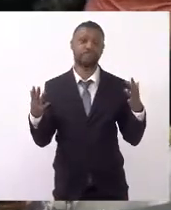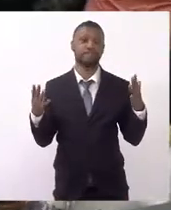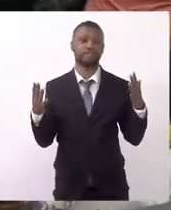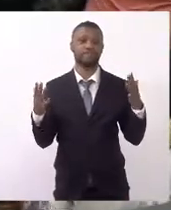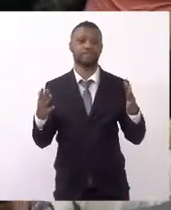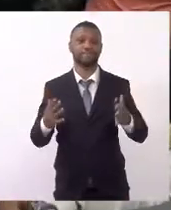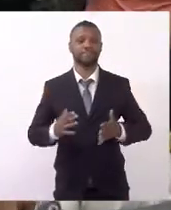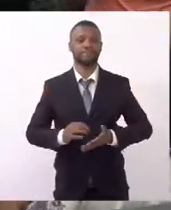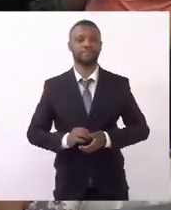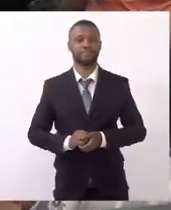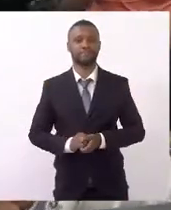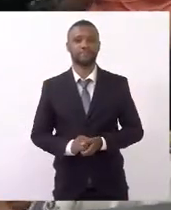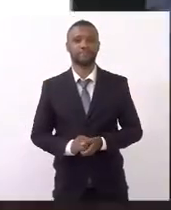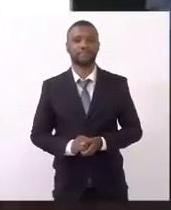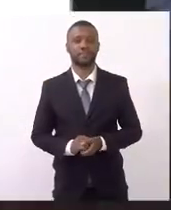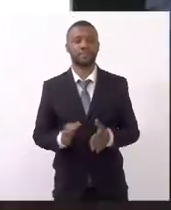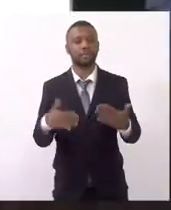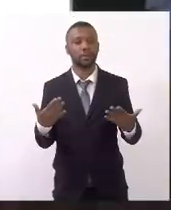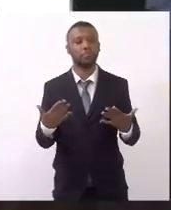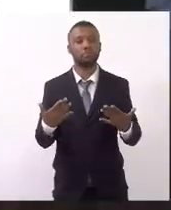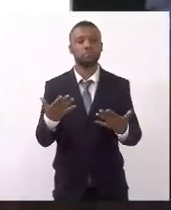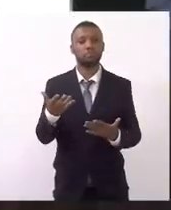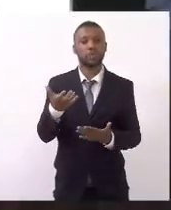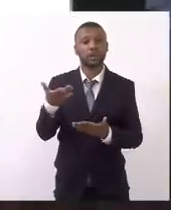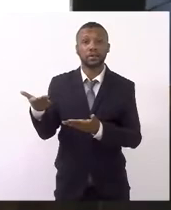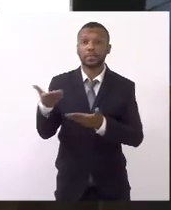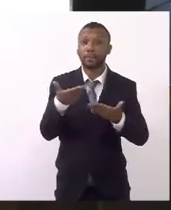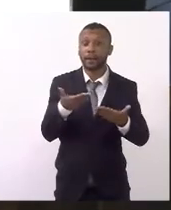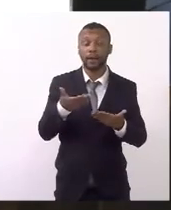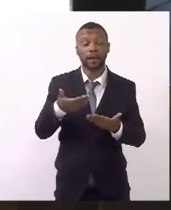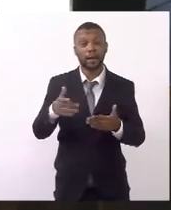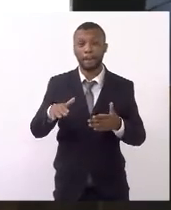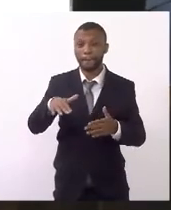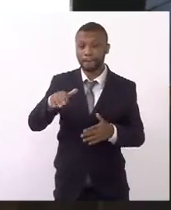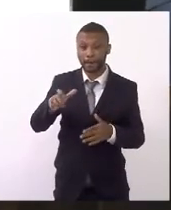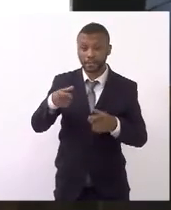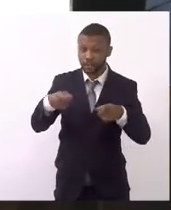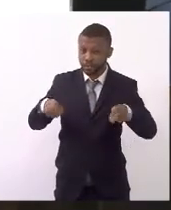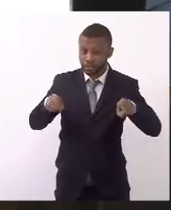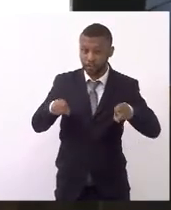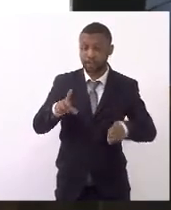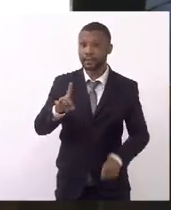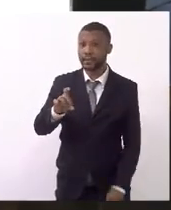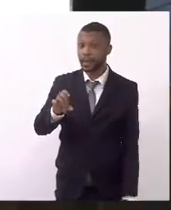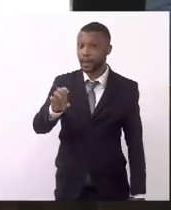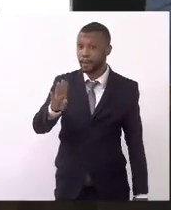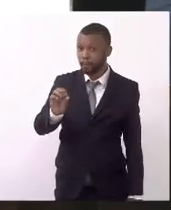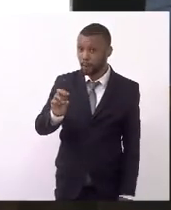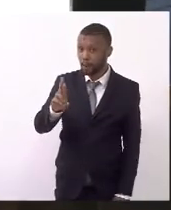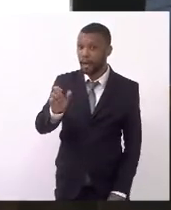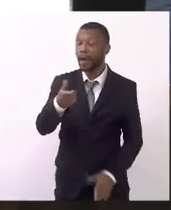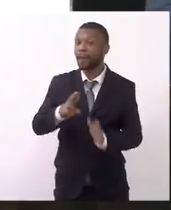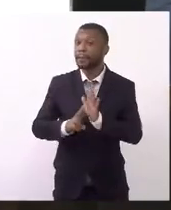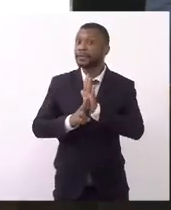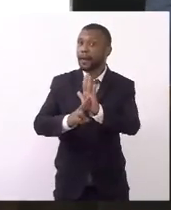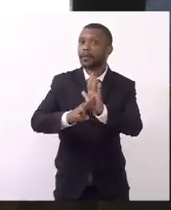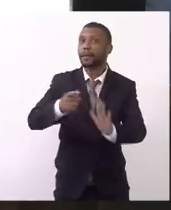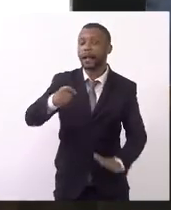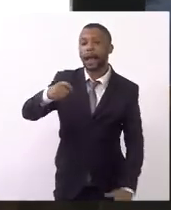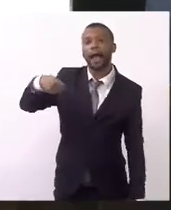E aí é bom gostaria de chamar aí a Débora representada pela queda de Jussara